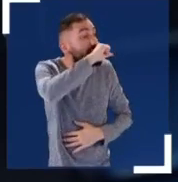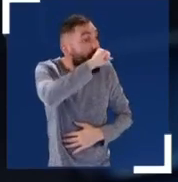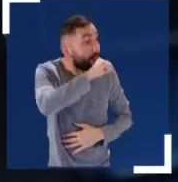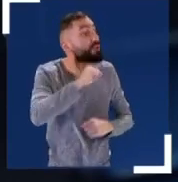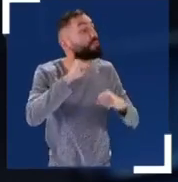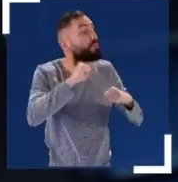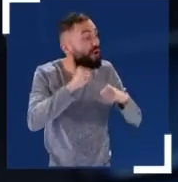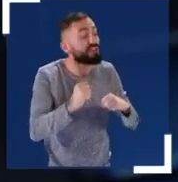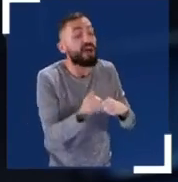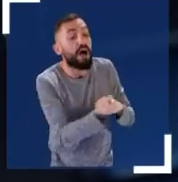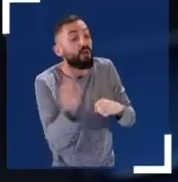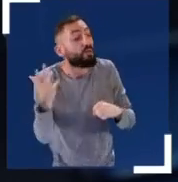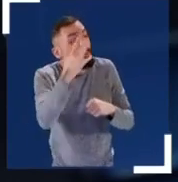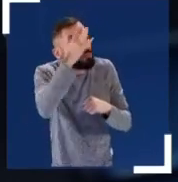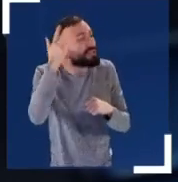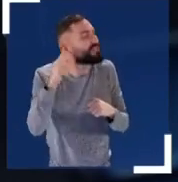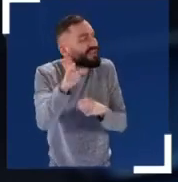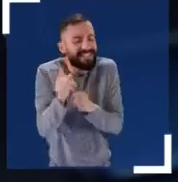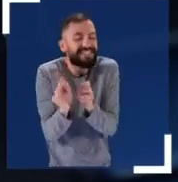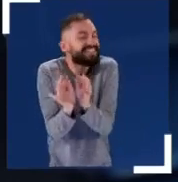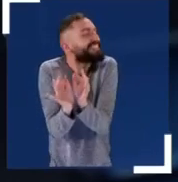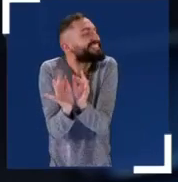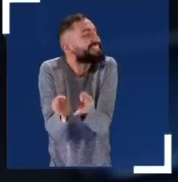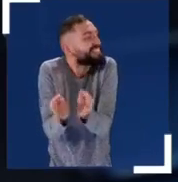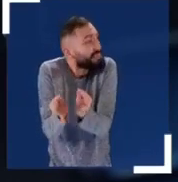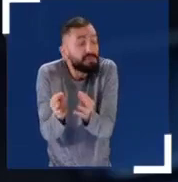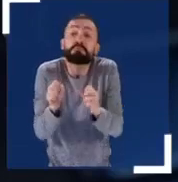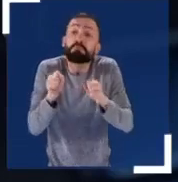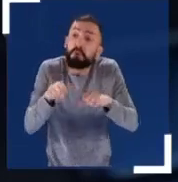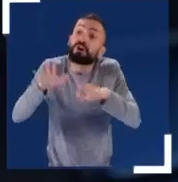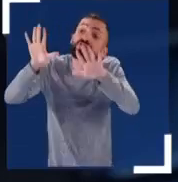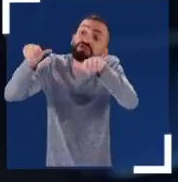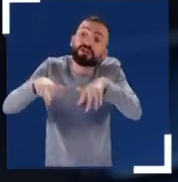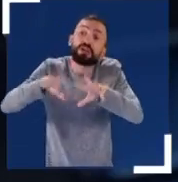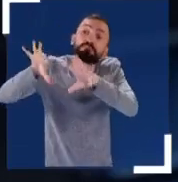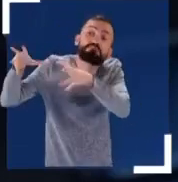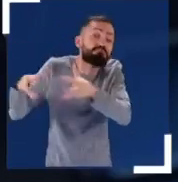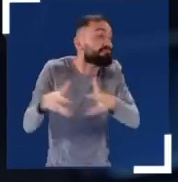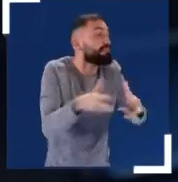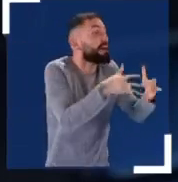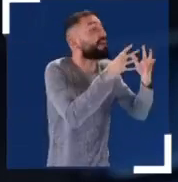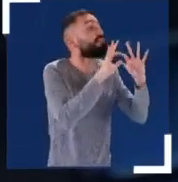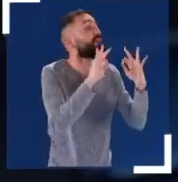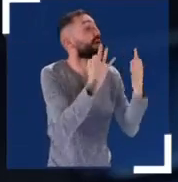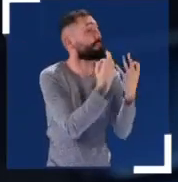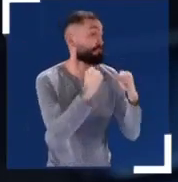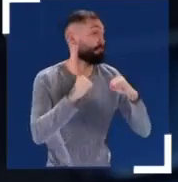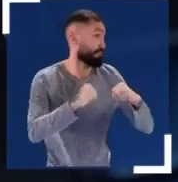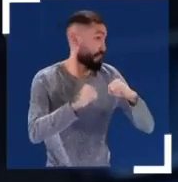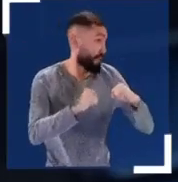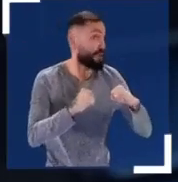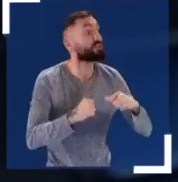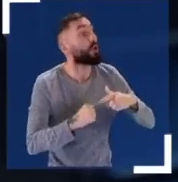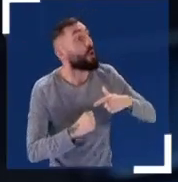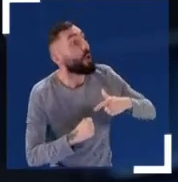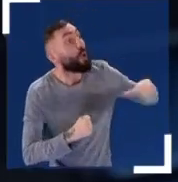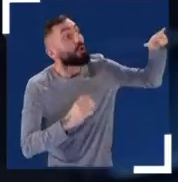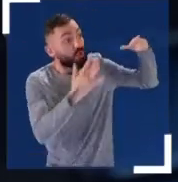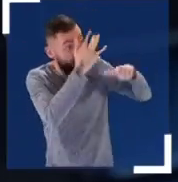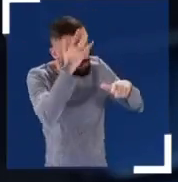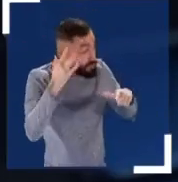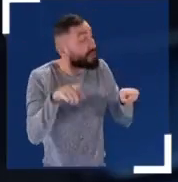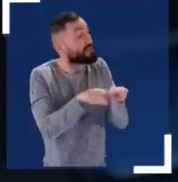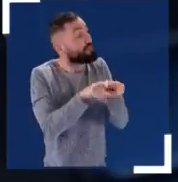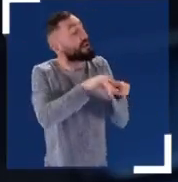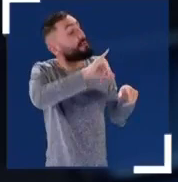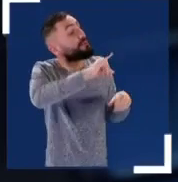pessoas mais simples possam ter um congraçamento em família, levar os seus familiares, muitas vezes outro público que vai entrar a poder servir do Bom